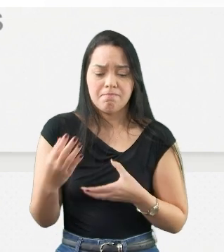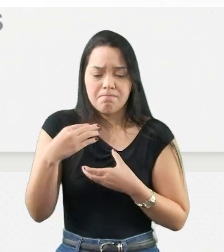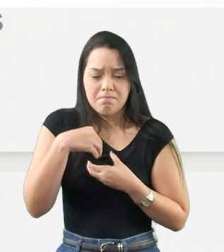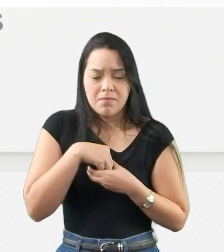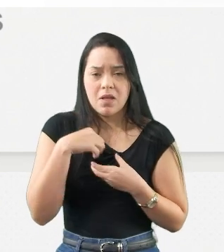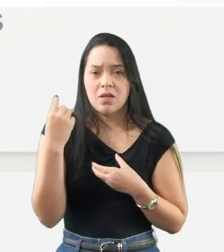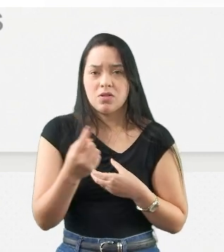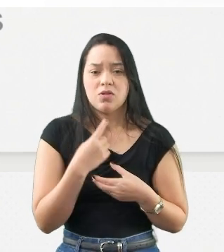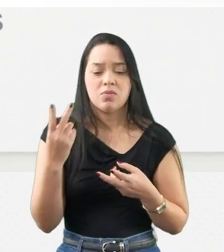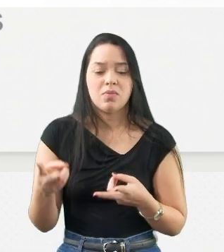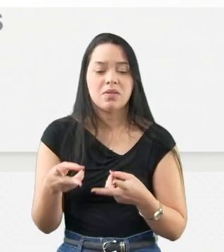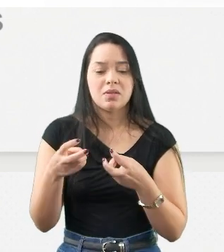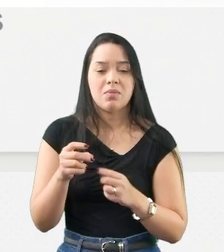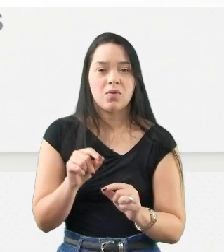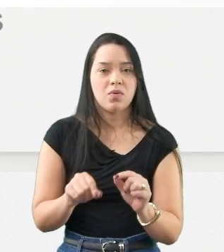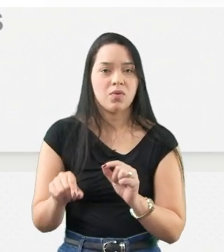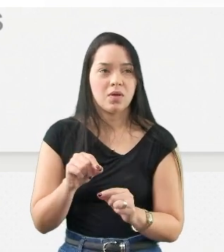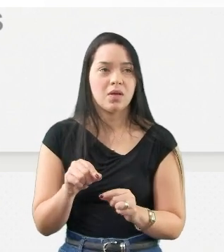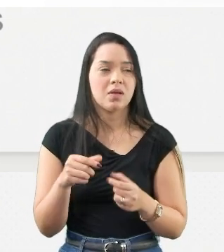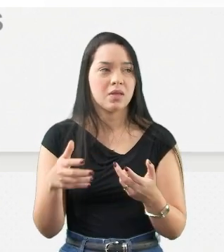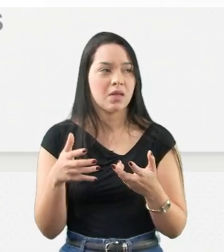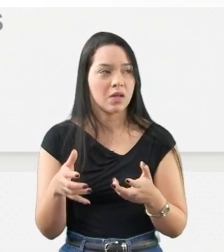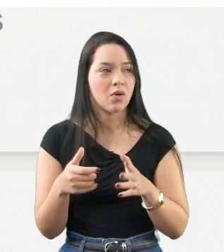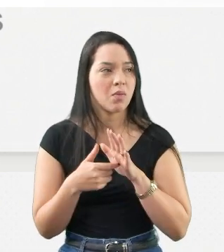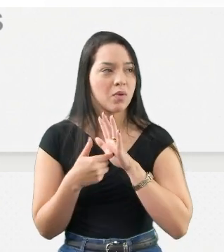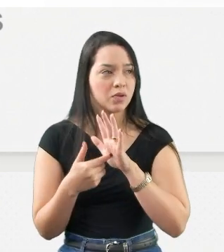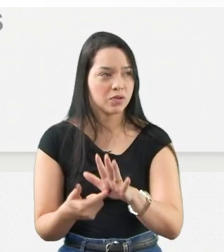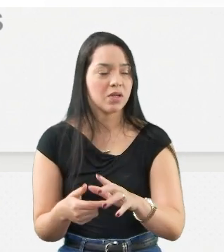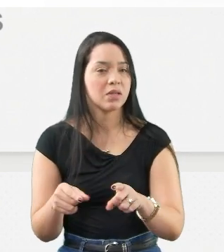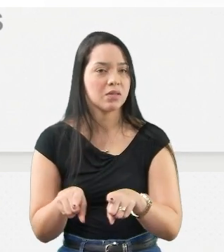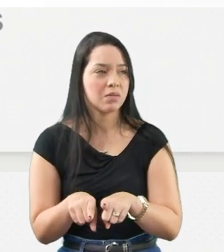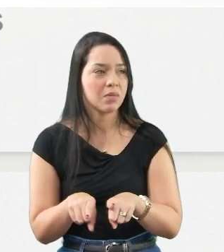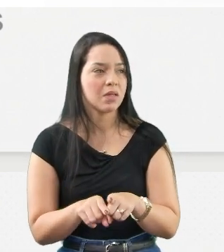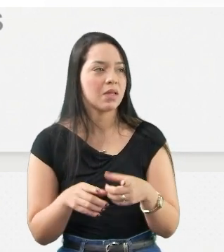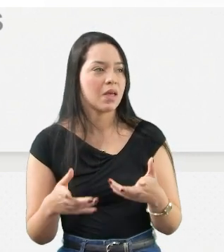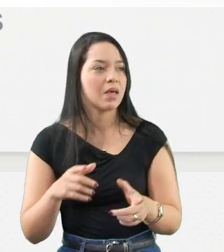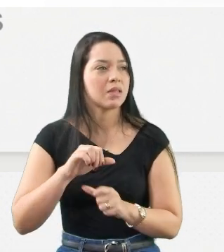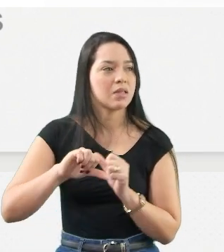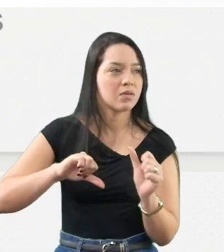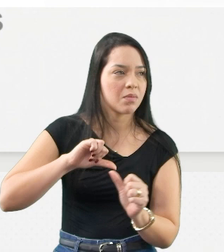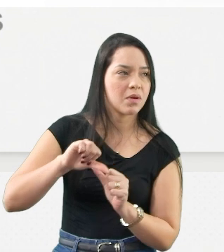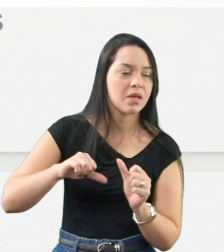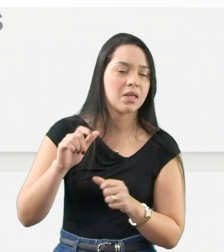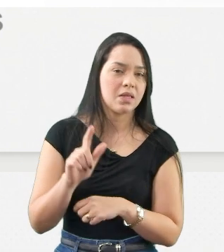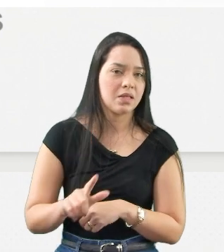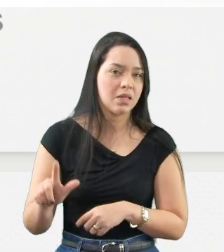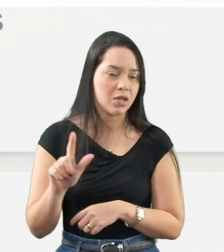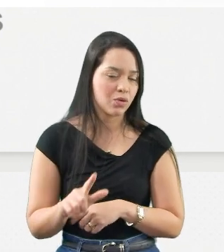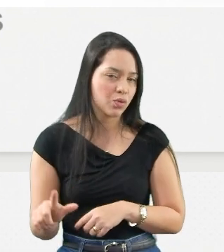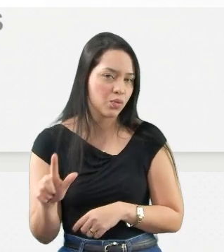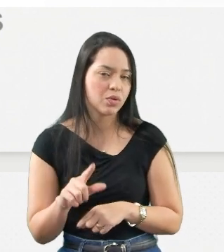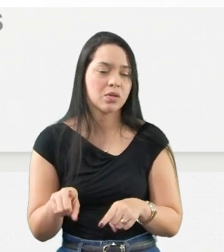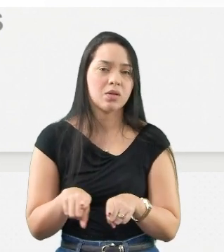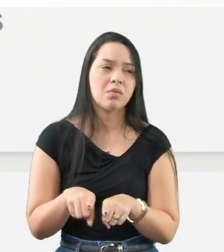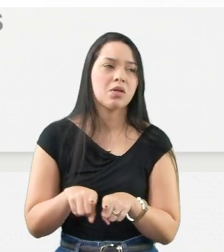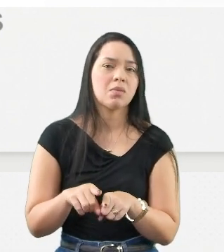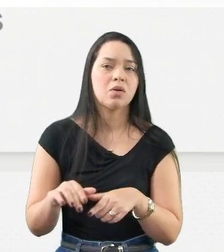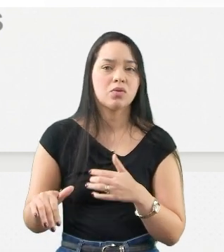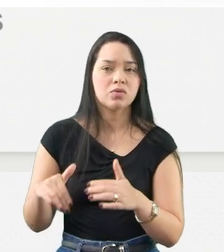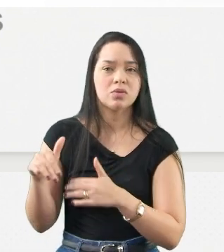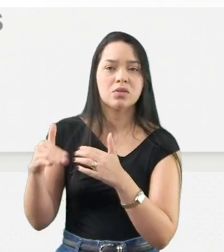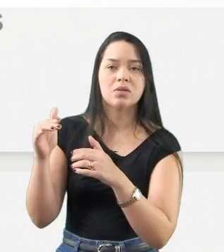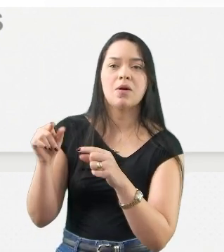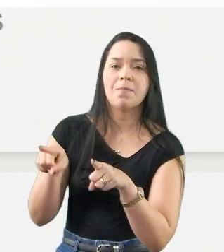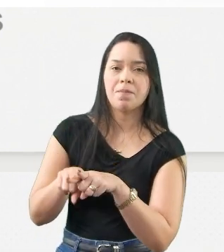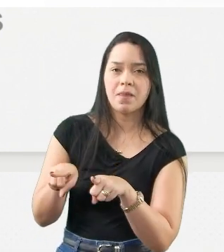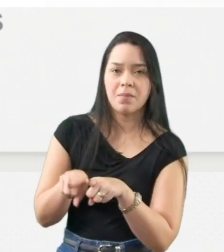A gente percebe que os poetas tentavam trazer isso e transformar isso em literatura, né? Numa construção mais